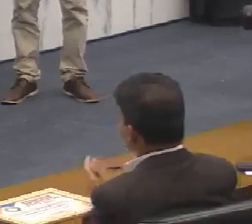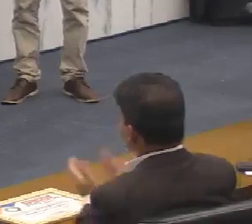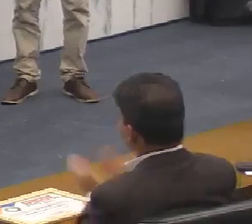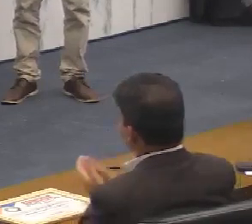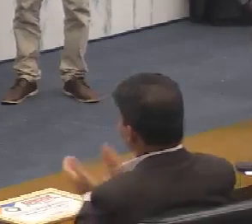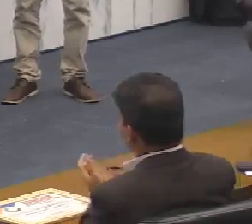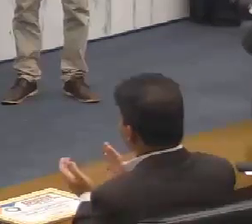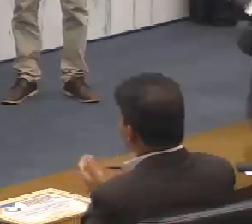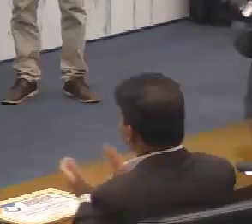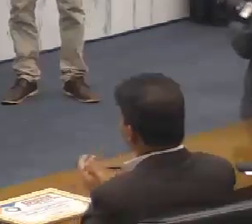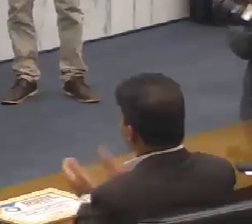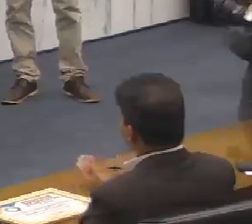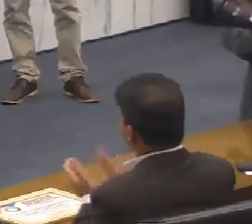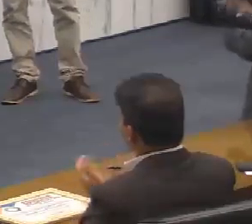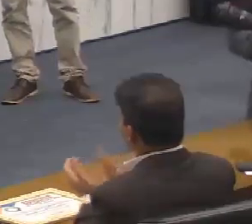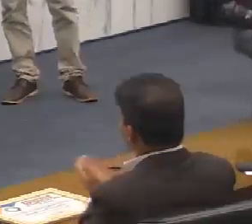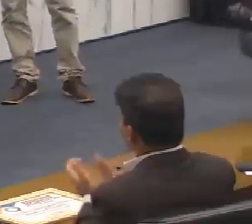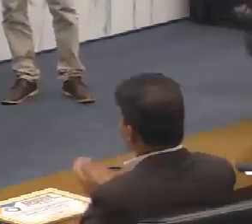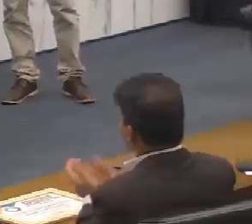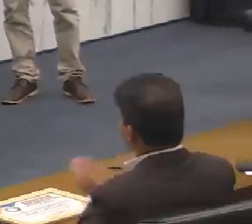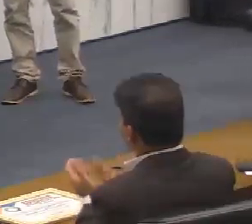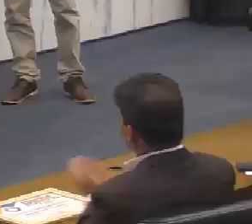partir.